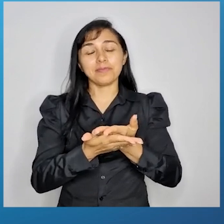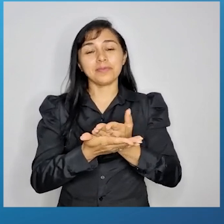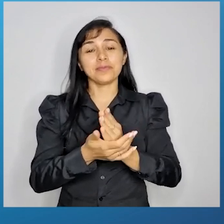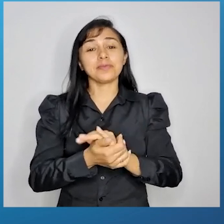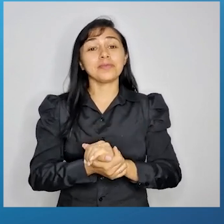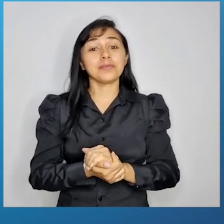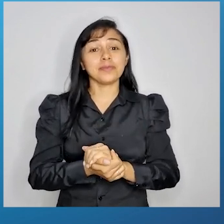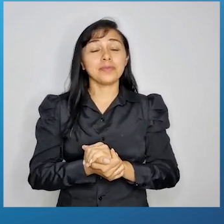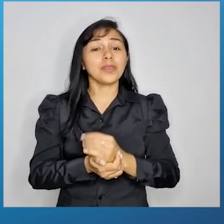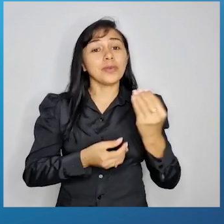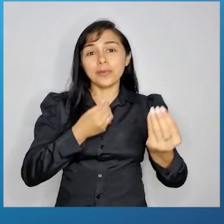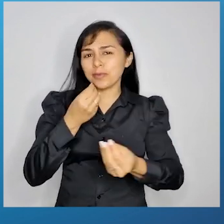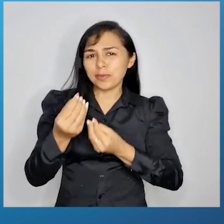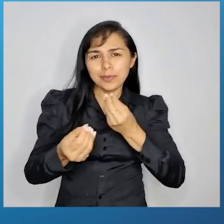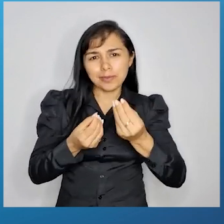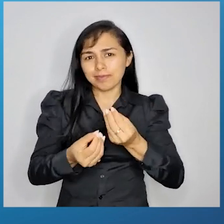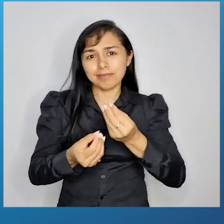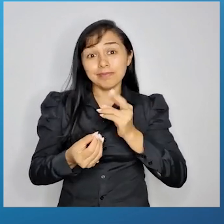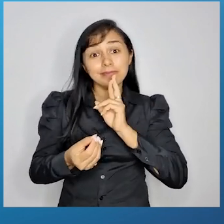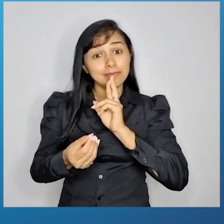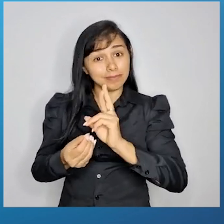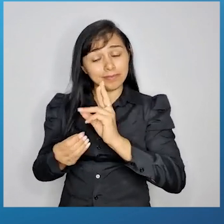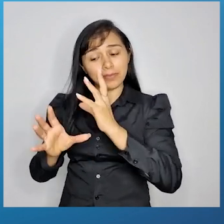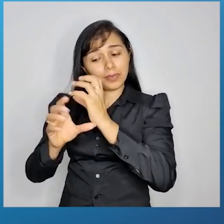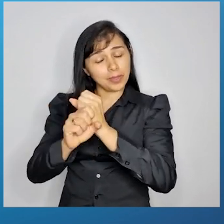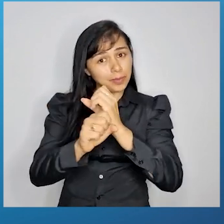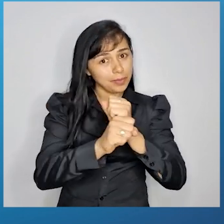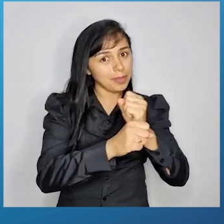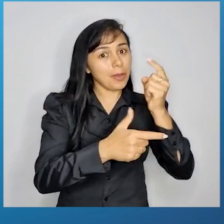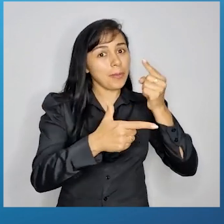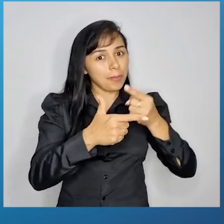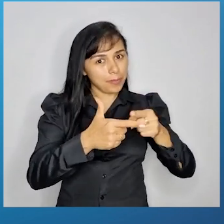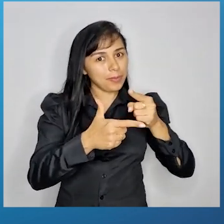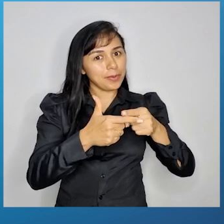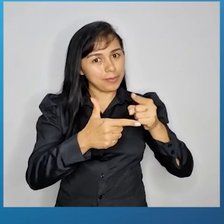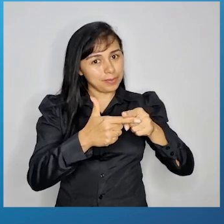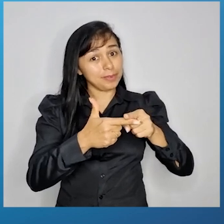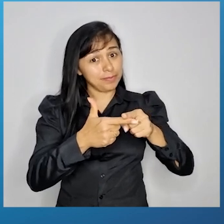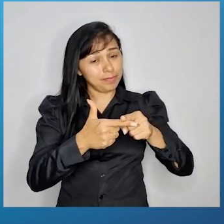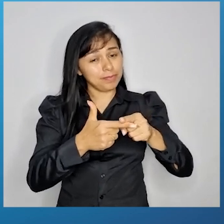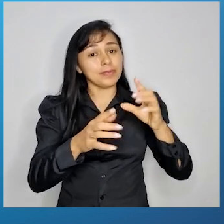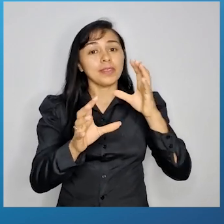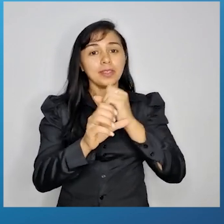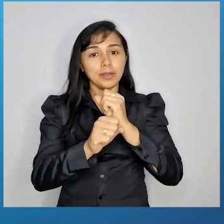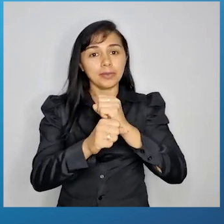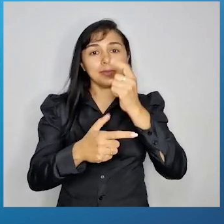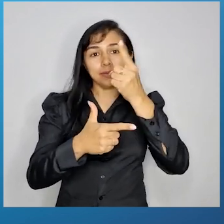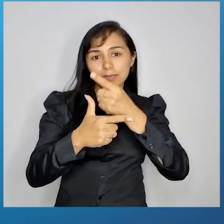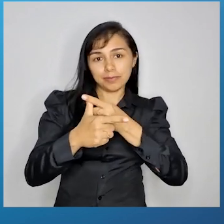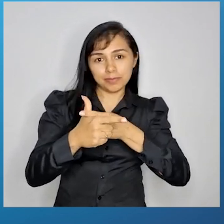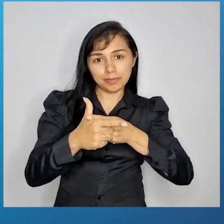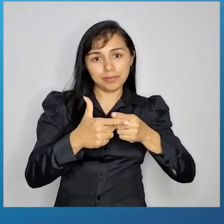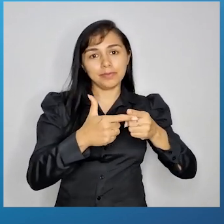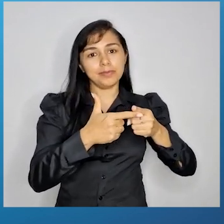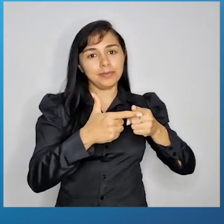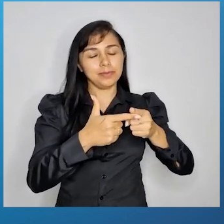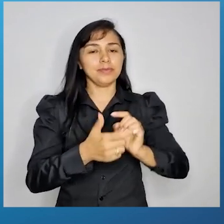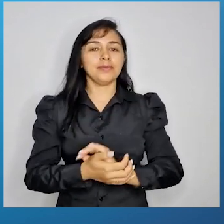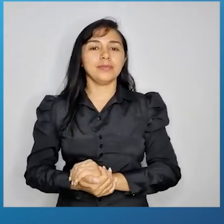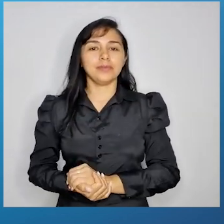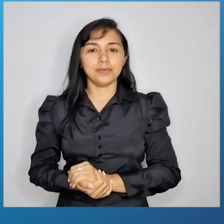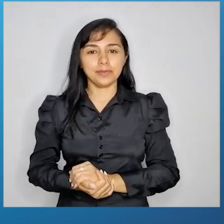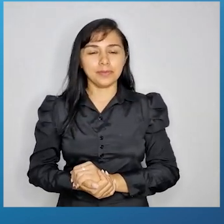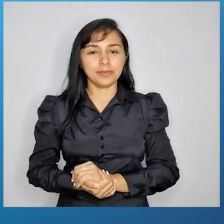estudar como resolver problemas que envolvem exatamente a operação de